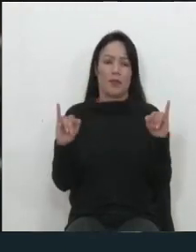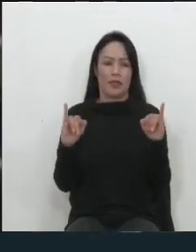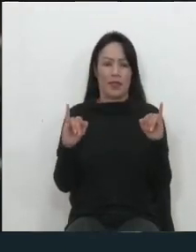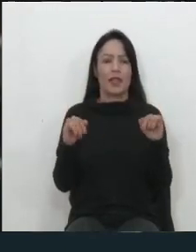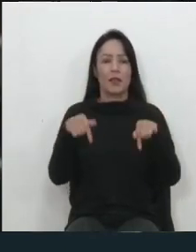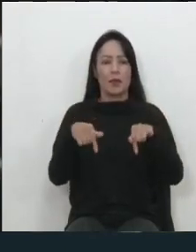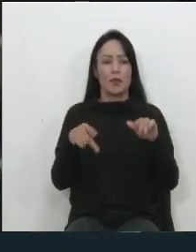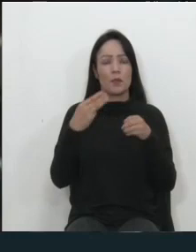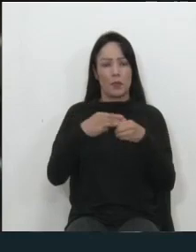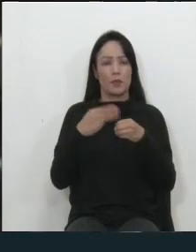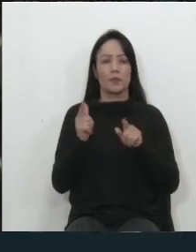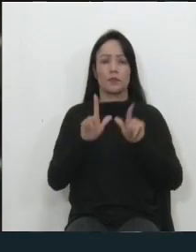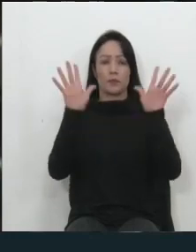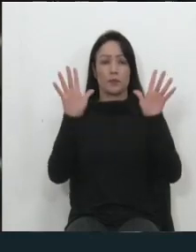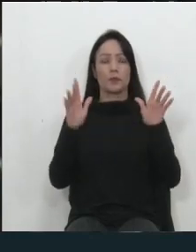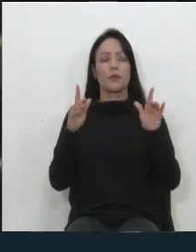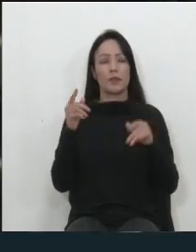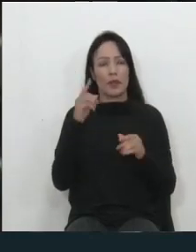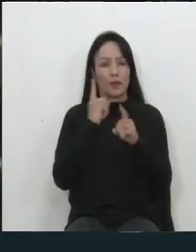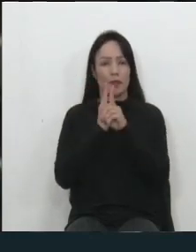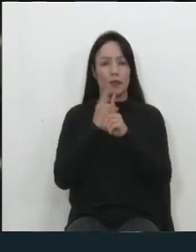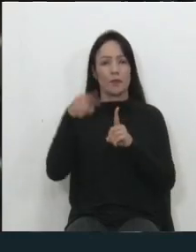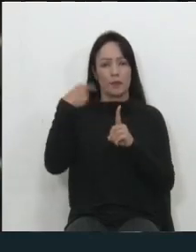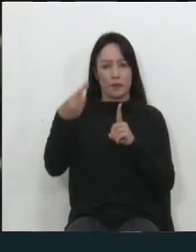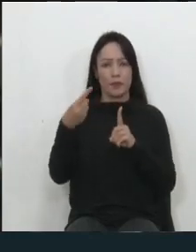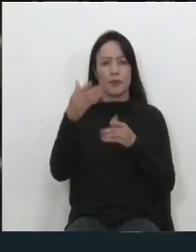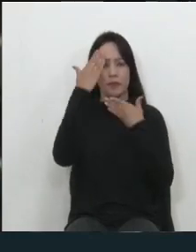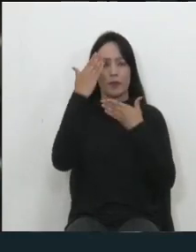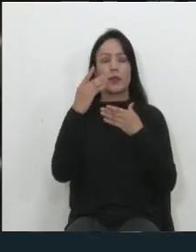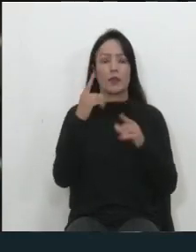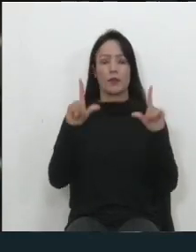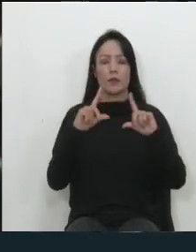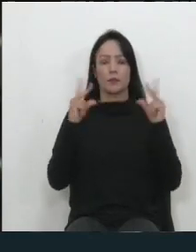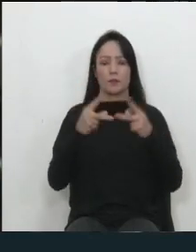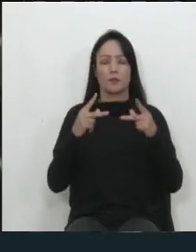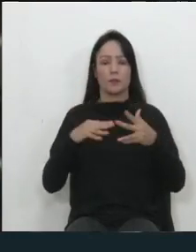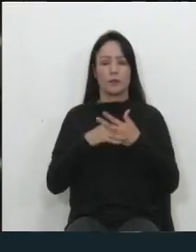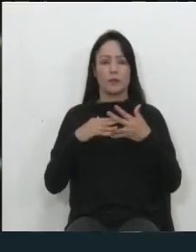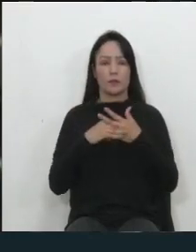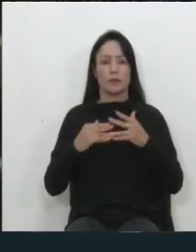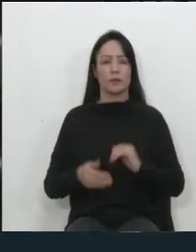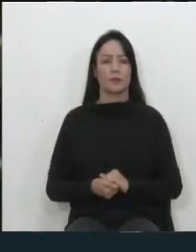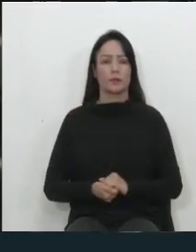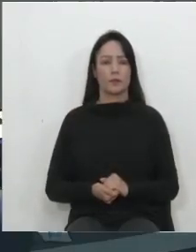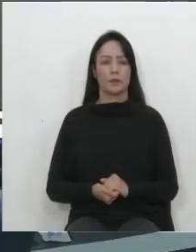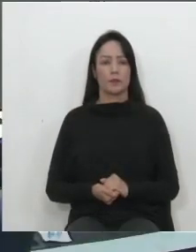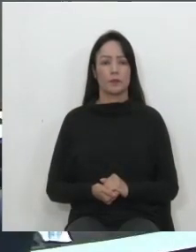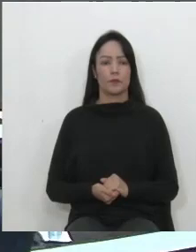sobre o município de Guarulhos. A gente se vê numa próxima. Muito obrigado. TV Câmara Guarulhos, o canal da cidadania.